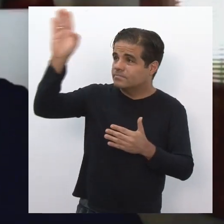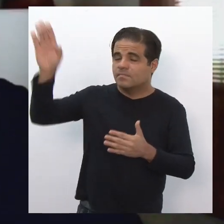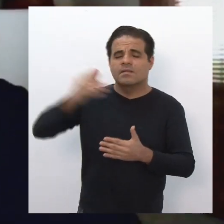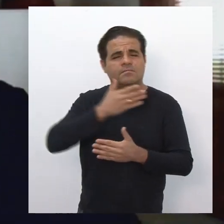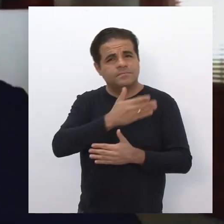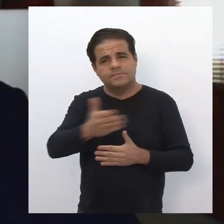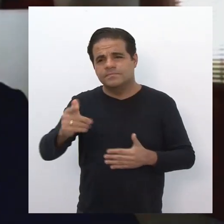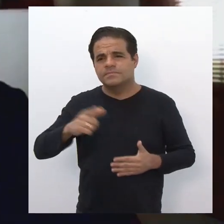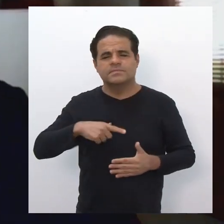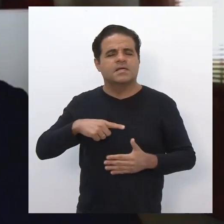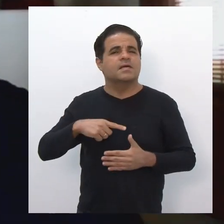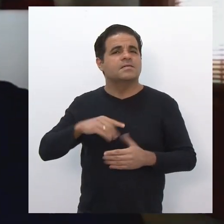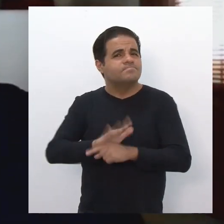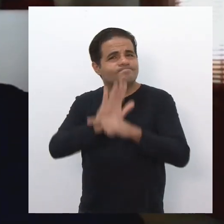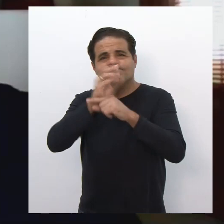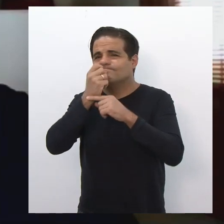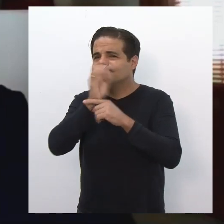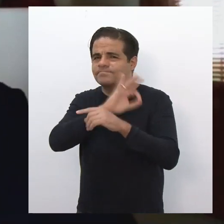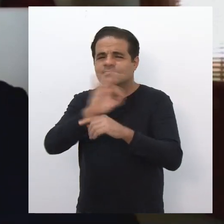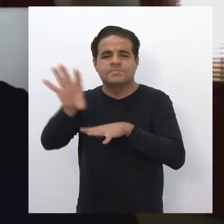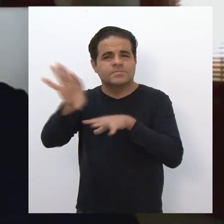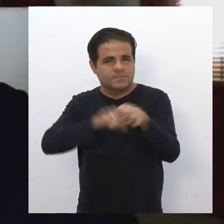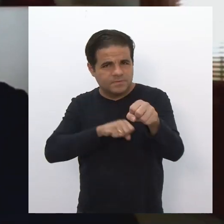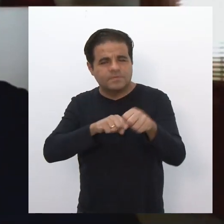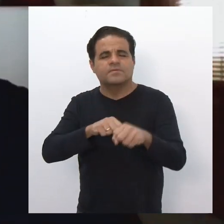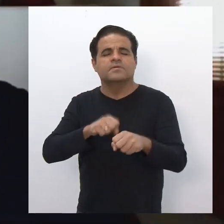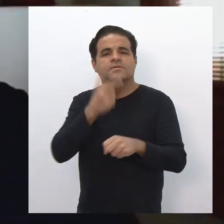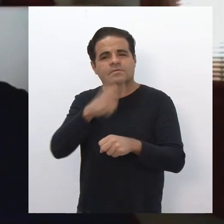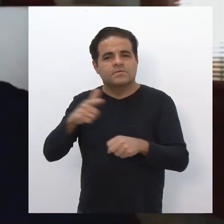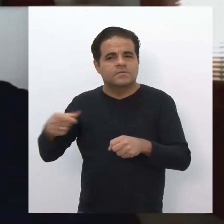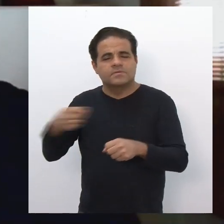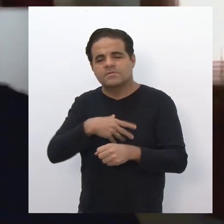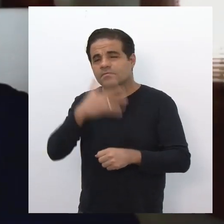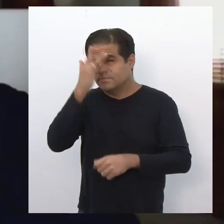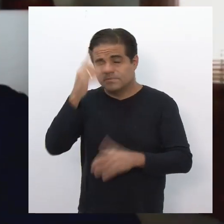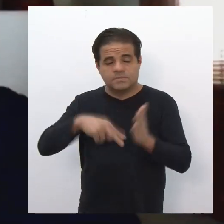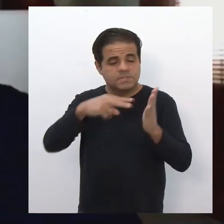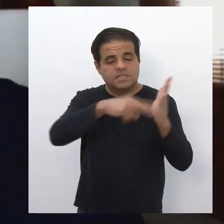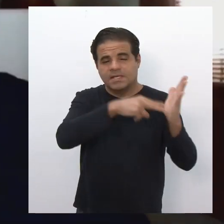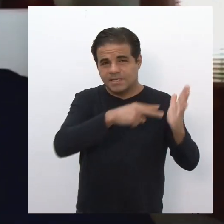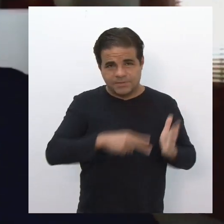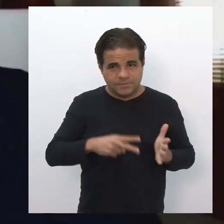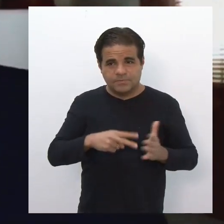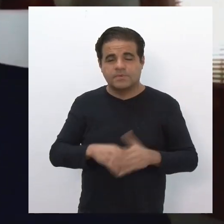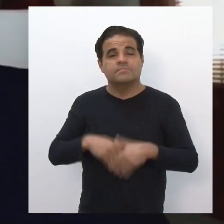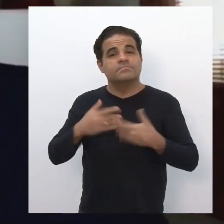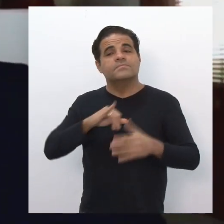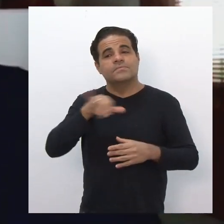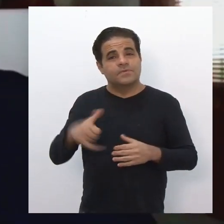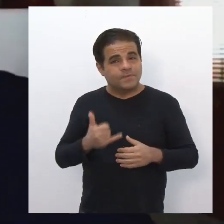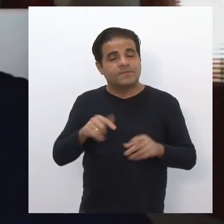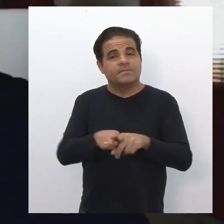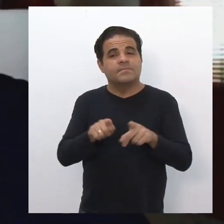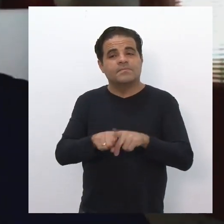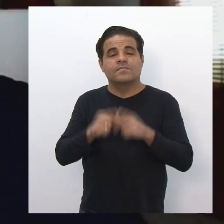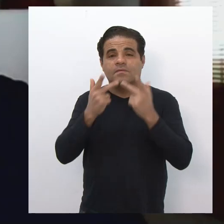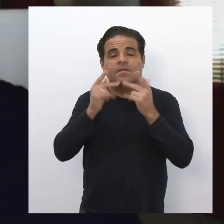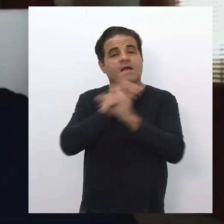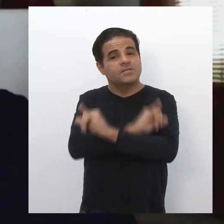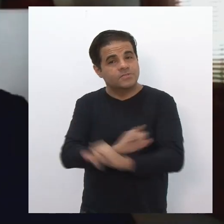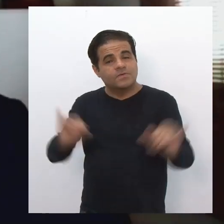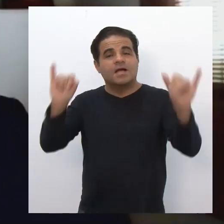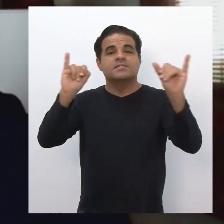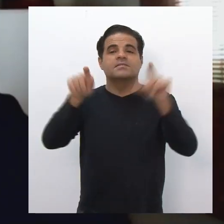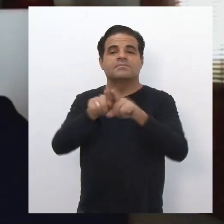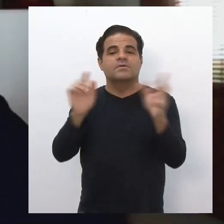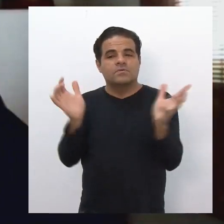têm uma grande contribuição para a formação aí de novos leitores. Aproveito também para fazer a divulgação aqui